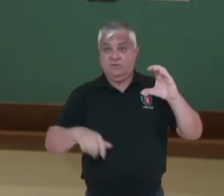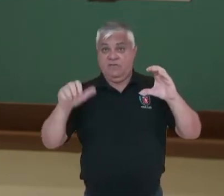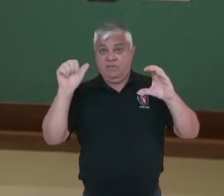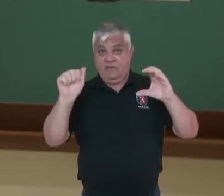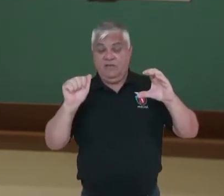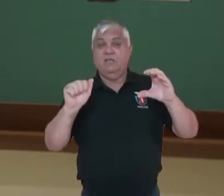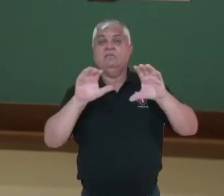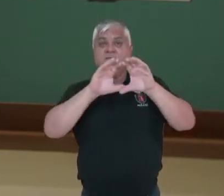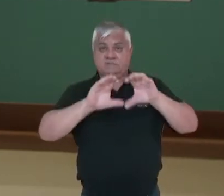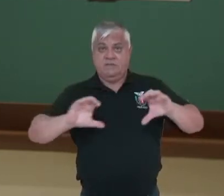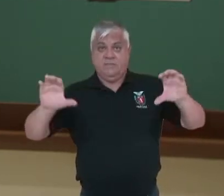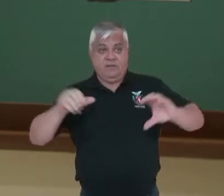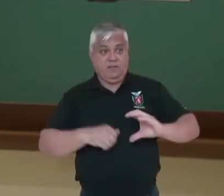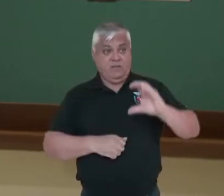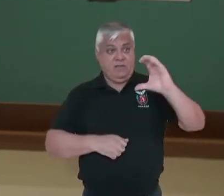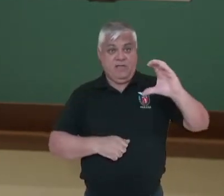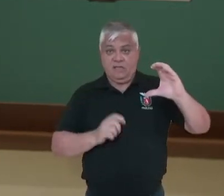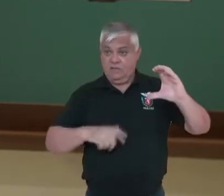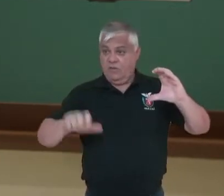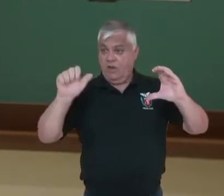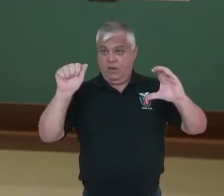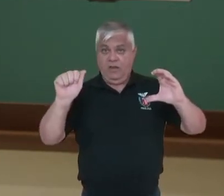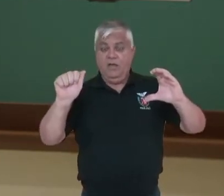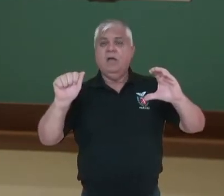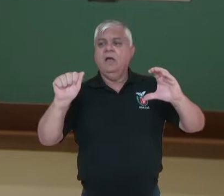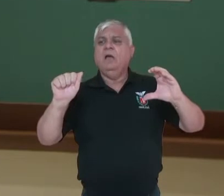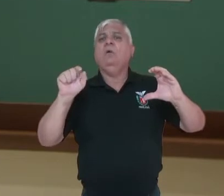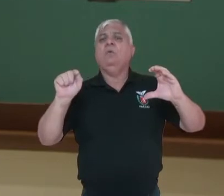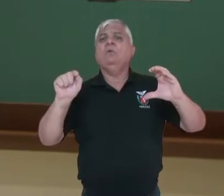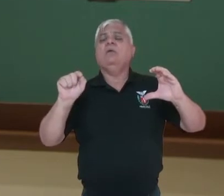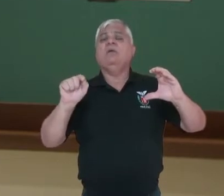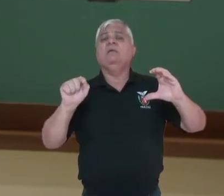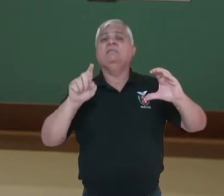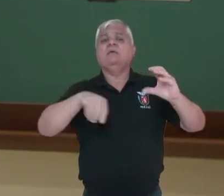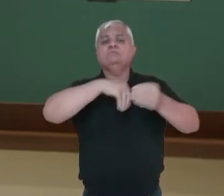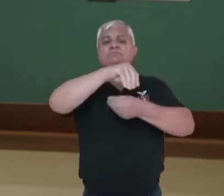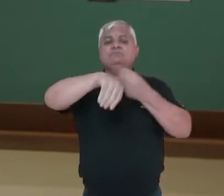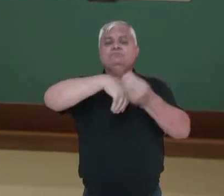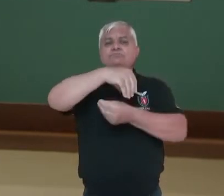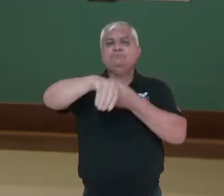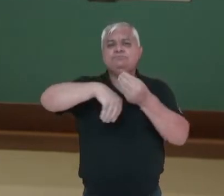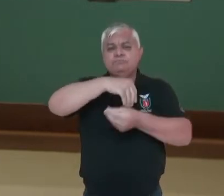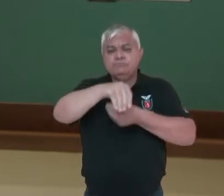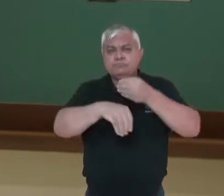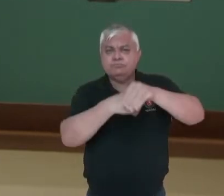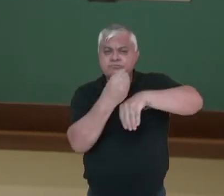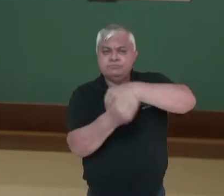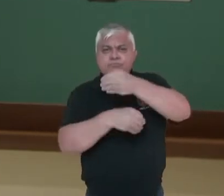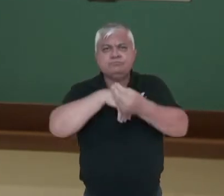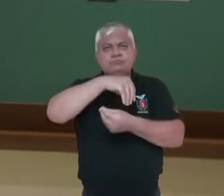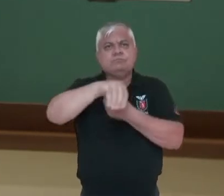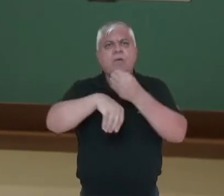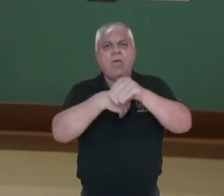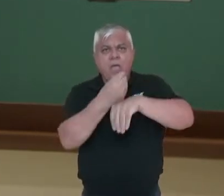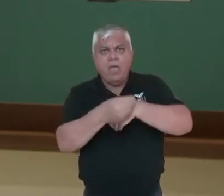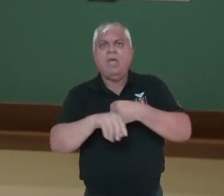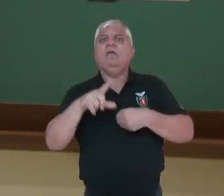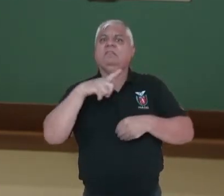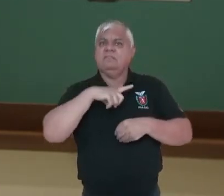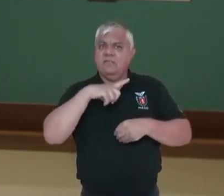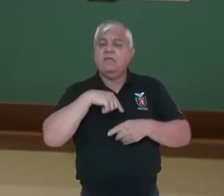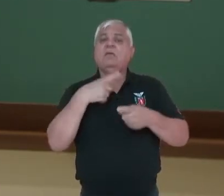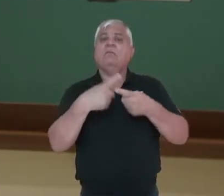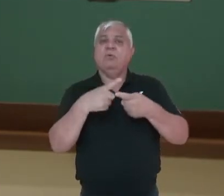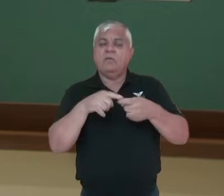uma separação entre cátions e ânions a partir de substâncias que são moleculares, ou seja, aquelas que foram formadas